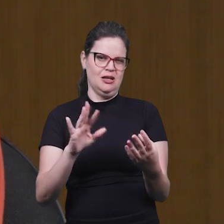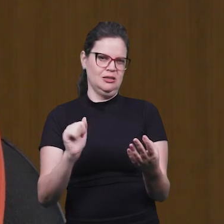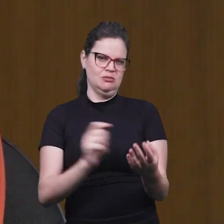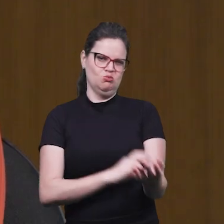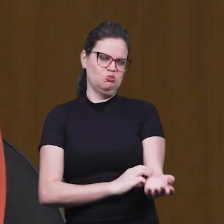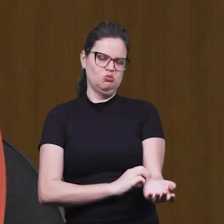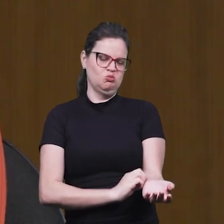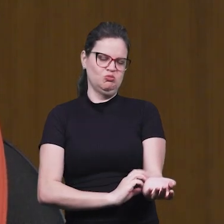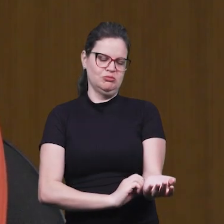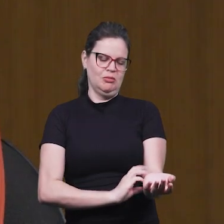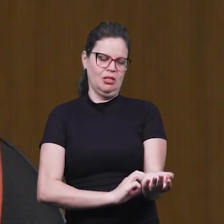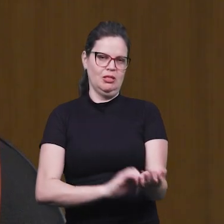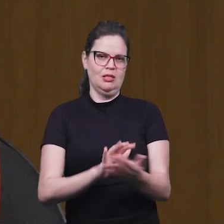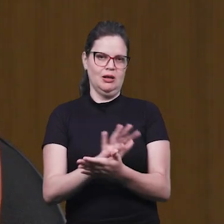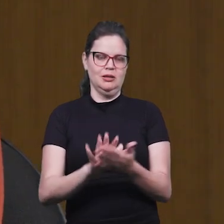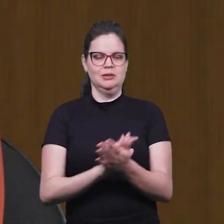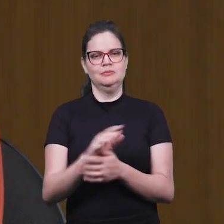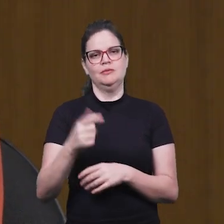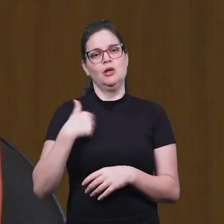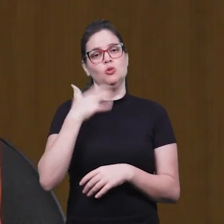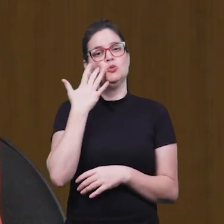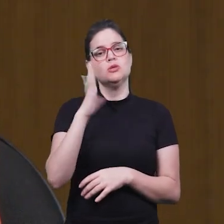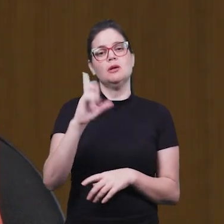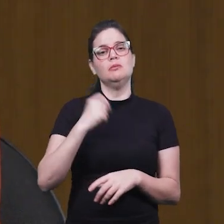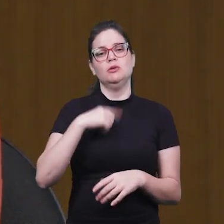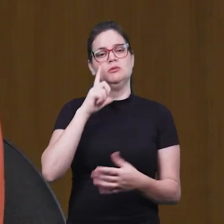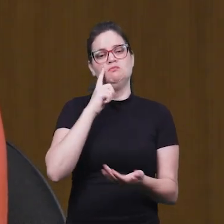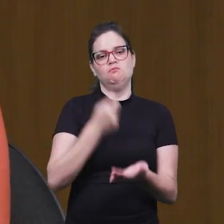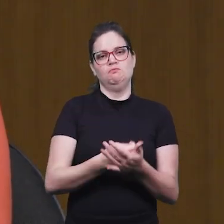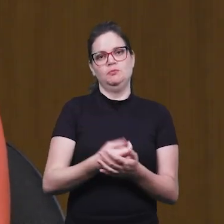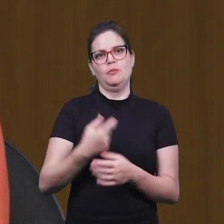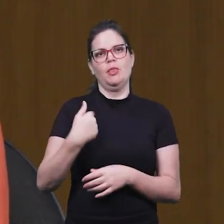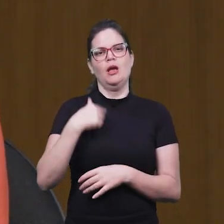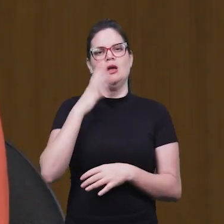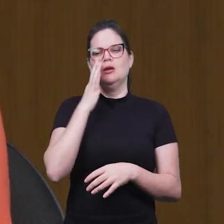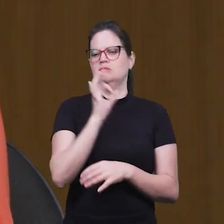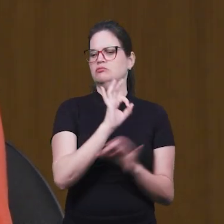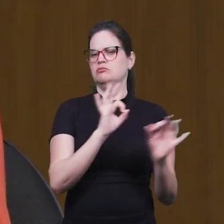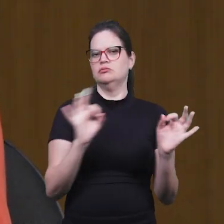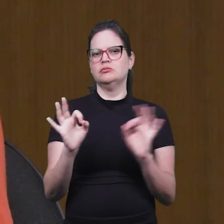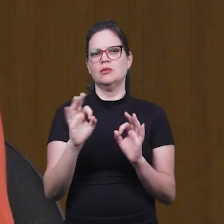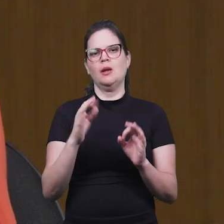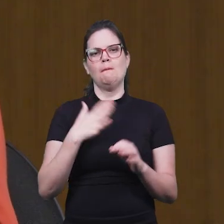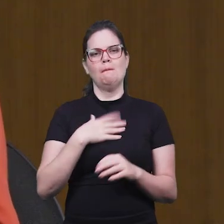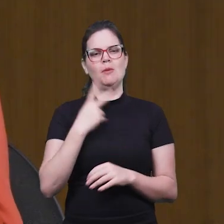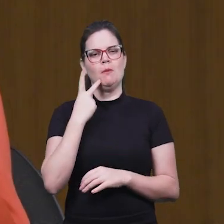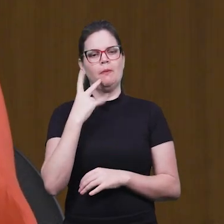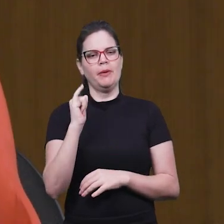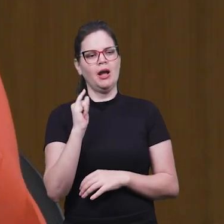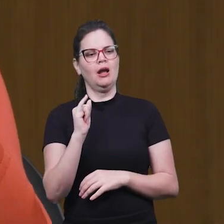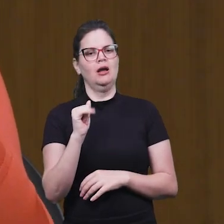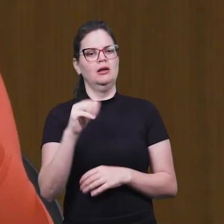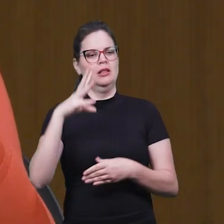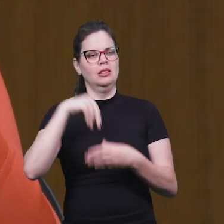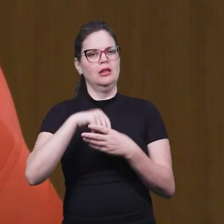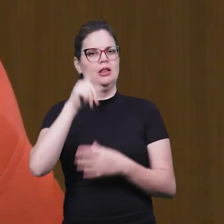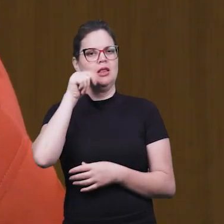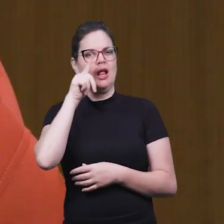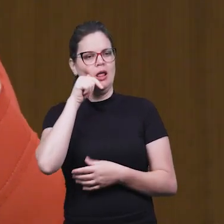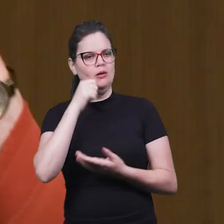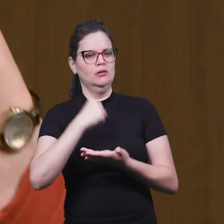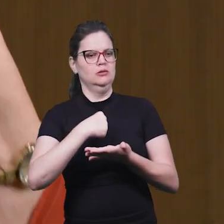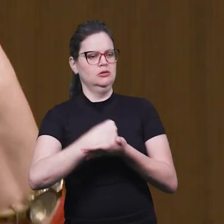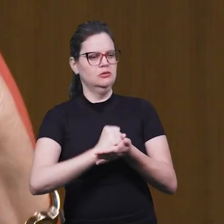assisti meu pai medicar muito, eu assisti meu